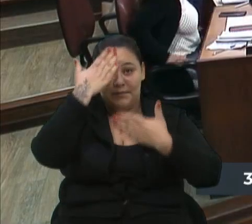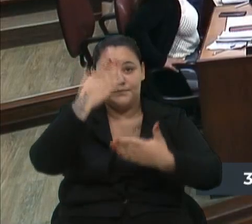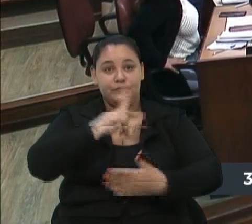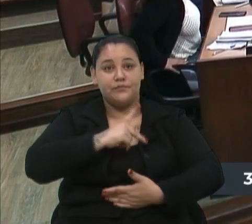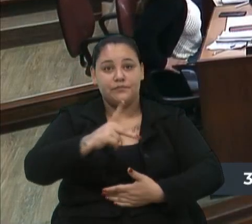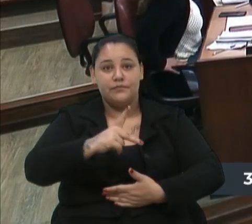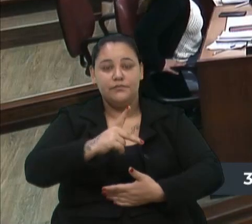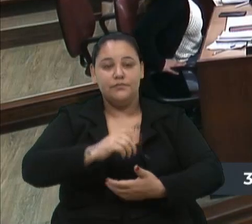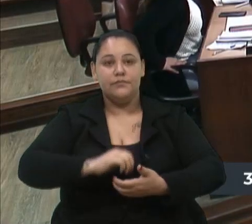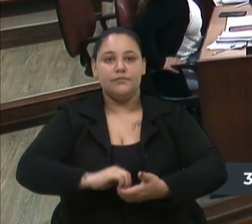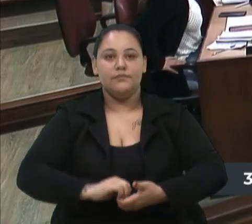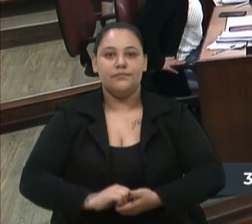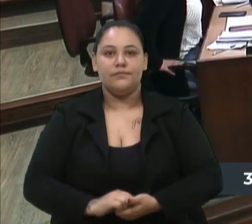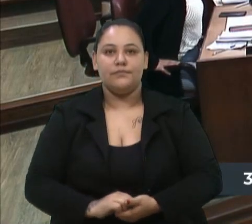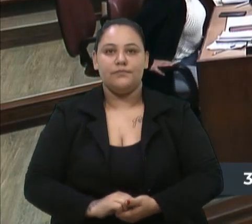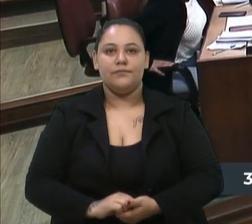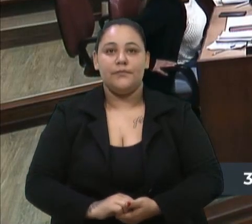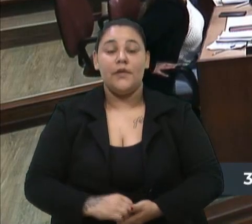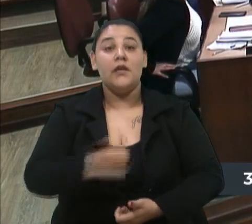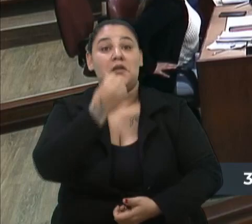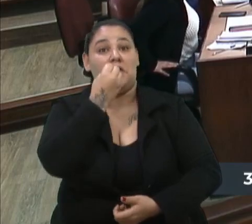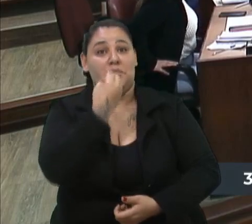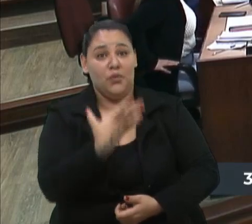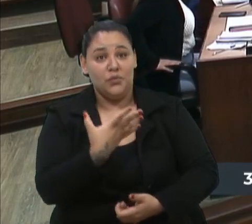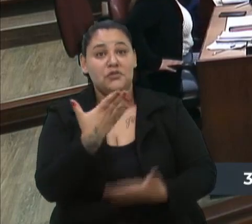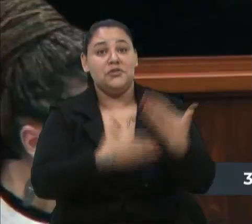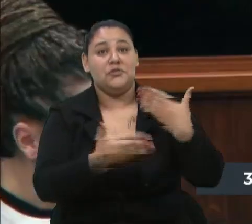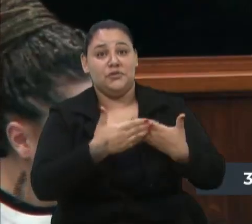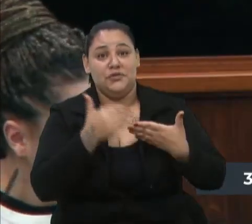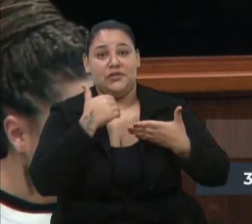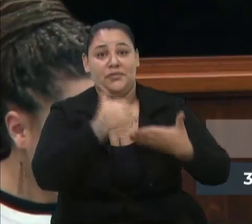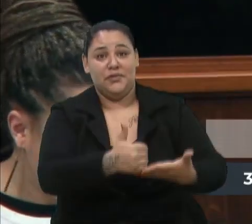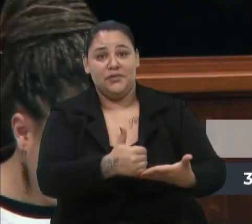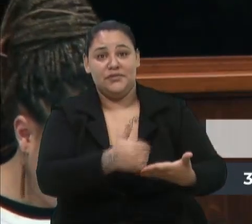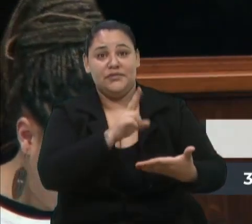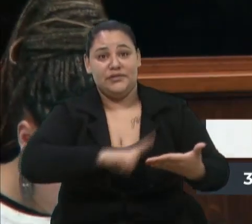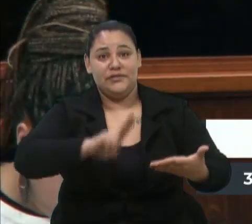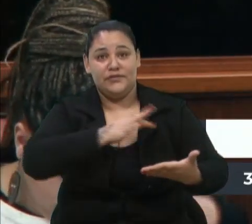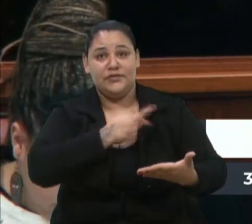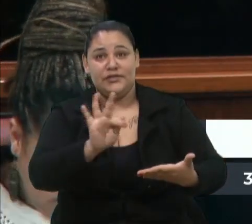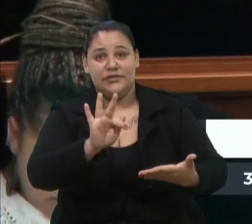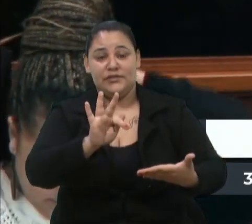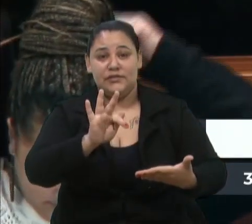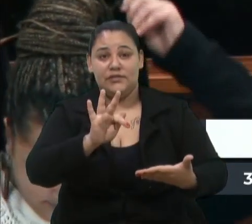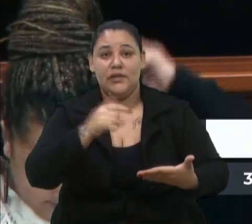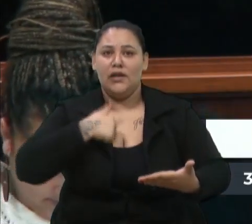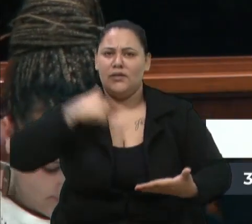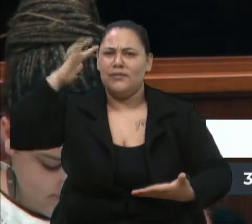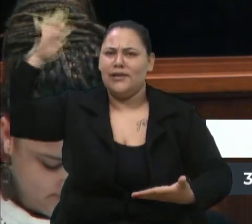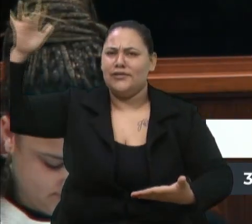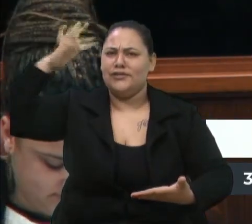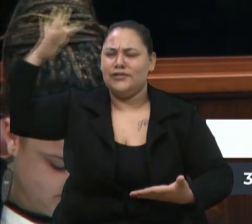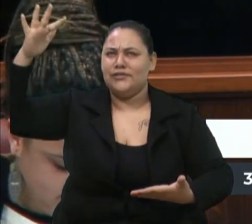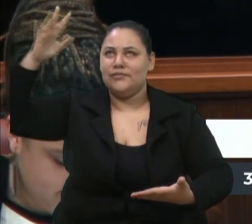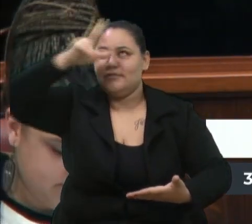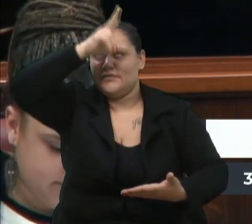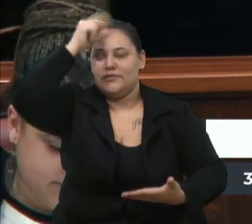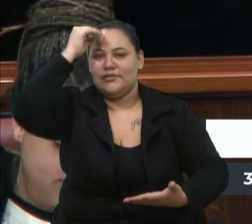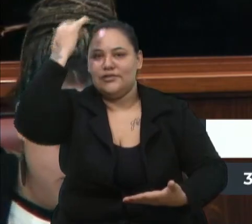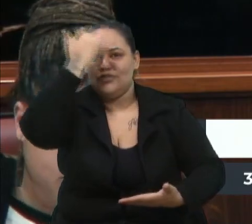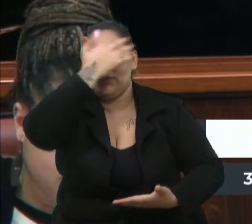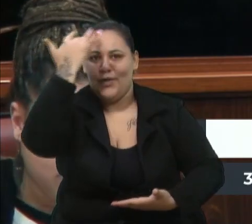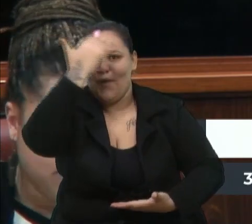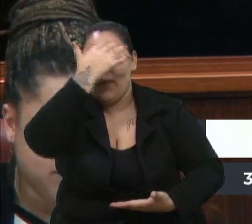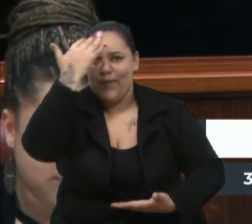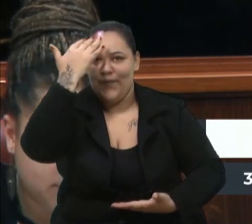Bom que ninguém é contra a Universidade Federal. Eu imagino, por exemplo, o nosso prefeito Adiló, seria uma